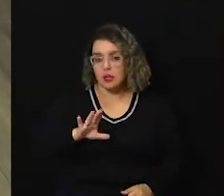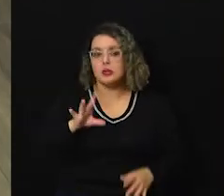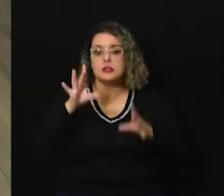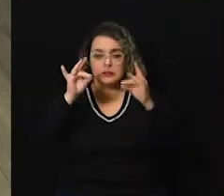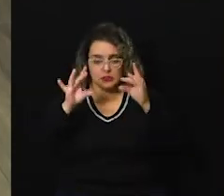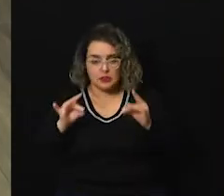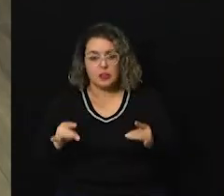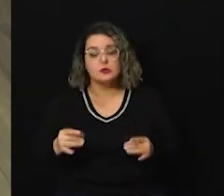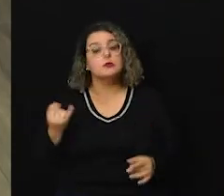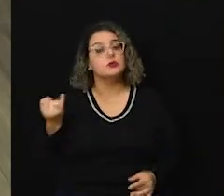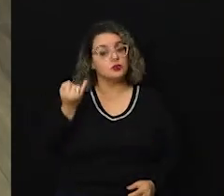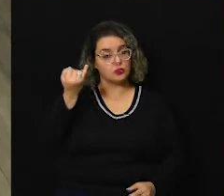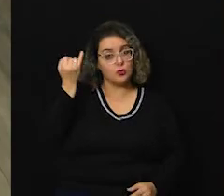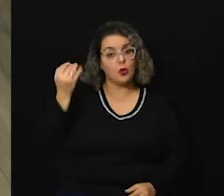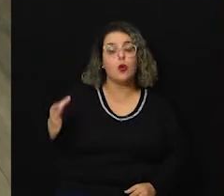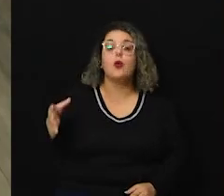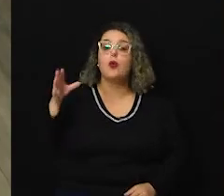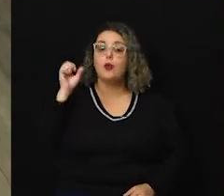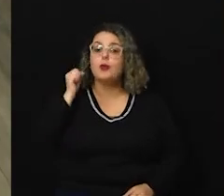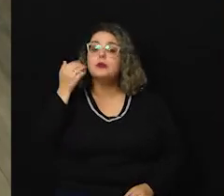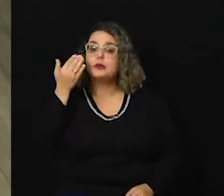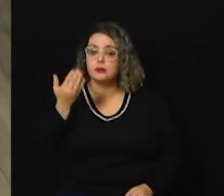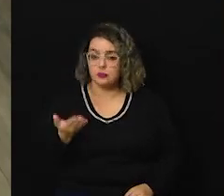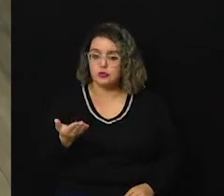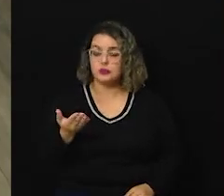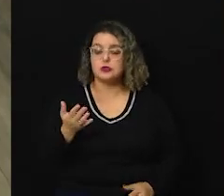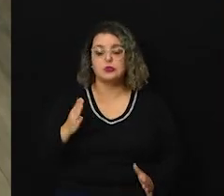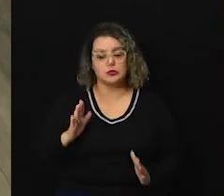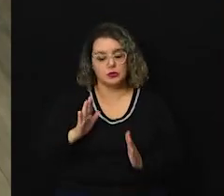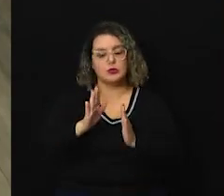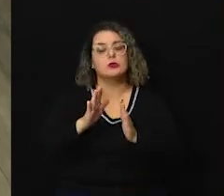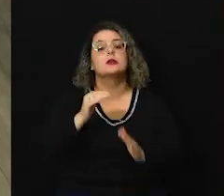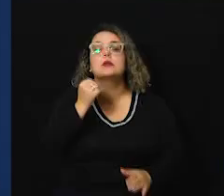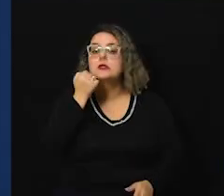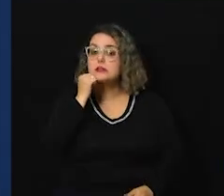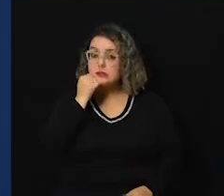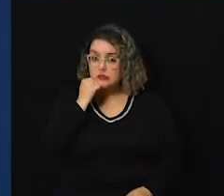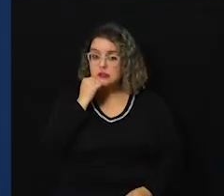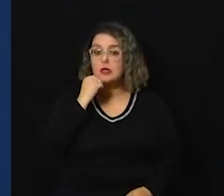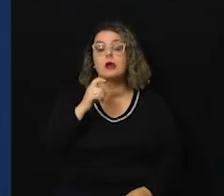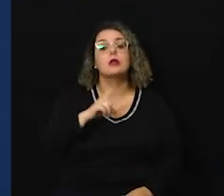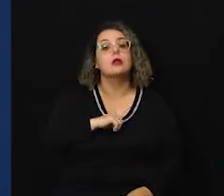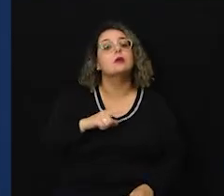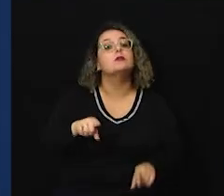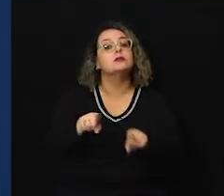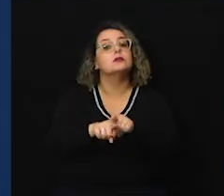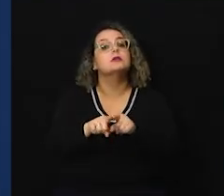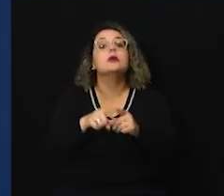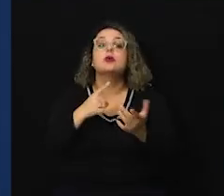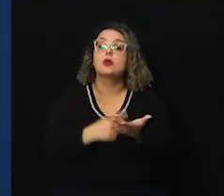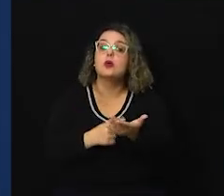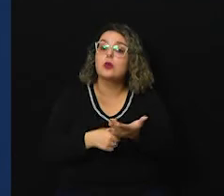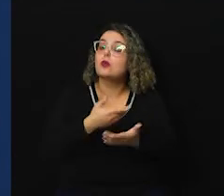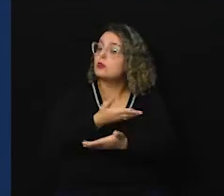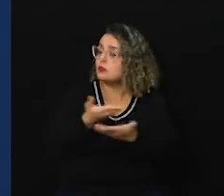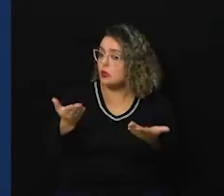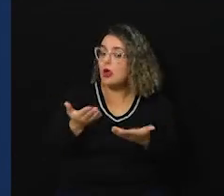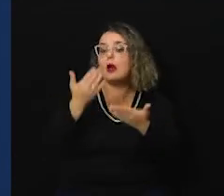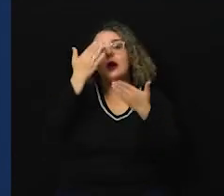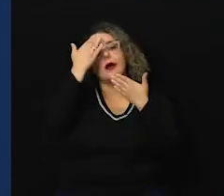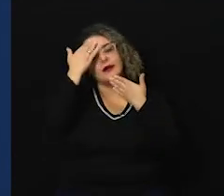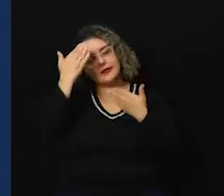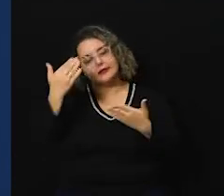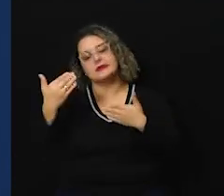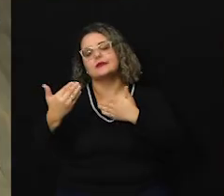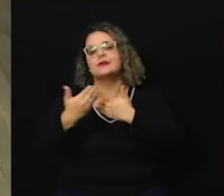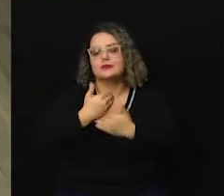coisas mas foi importante ouvir de você que está aí na linha de frente da ciência temos também o nosso compromisso com vocês então